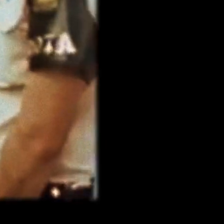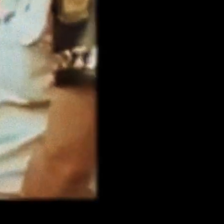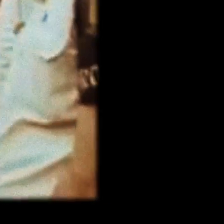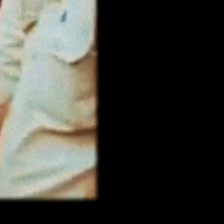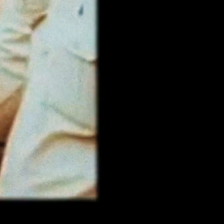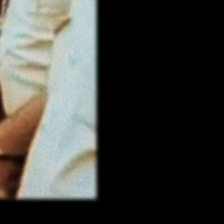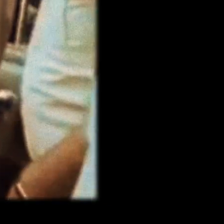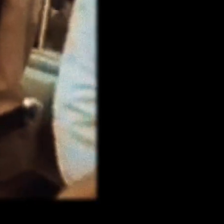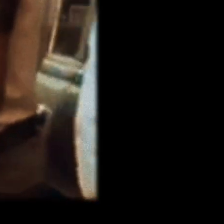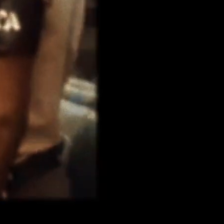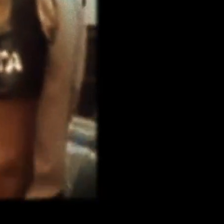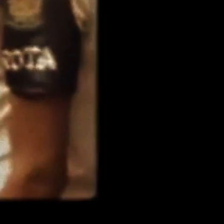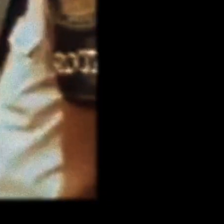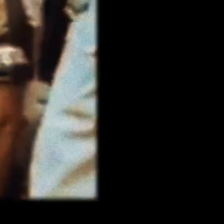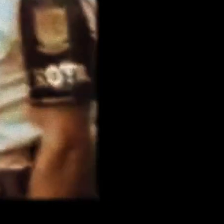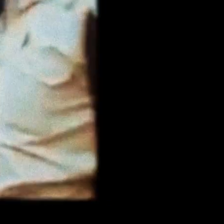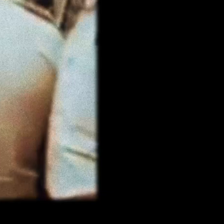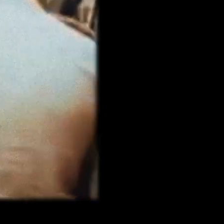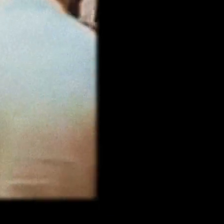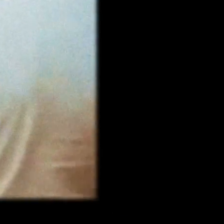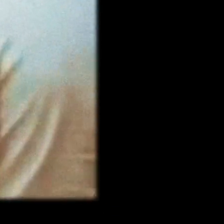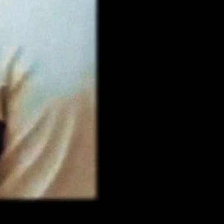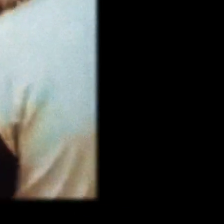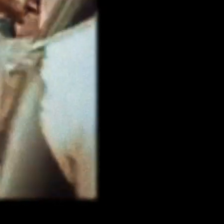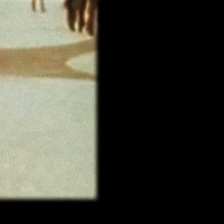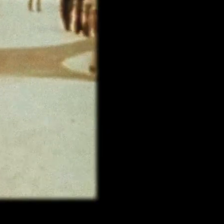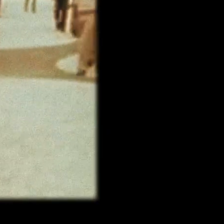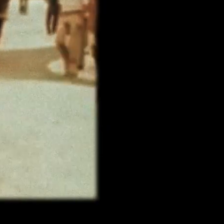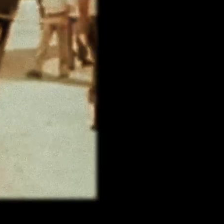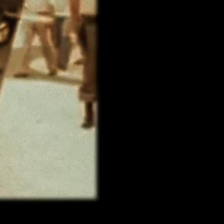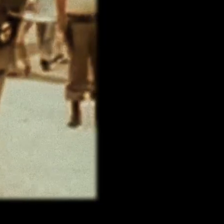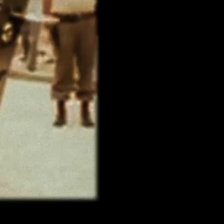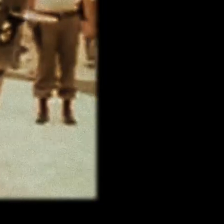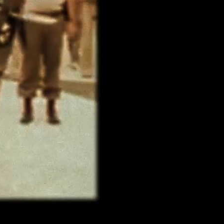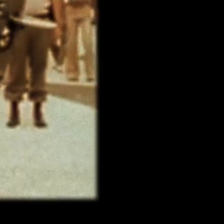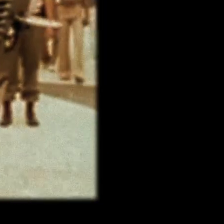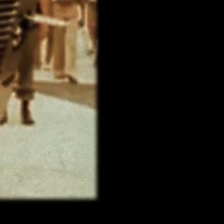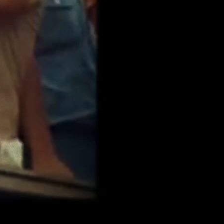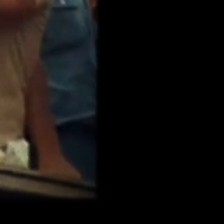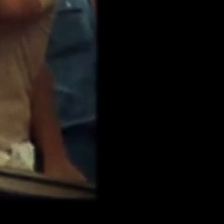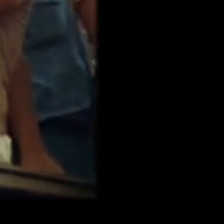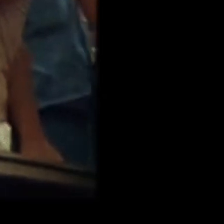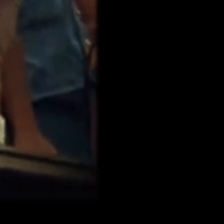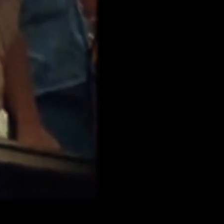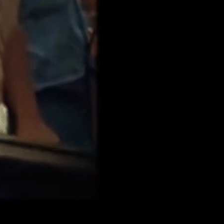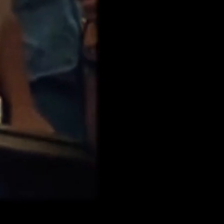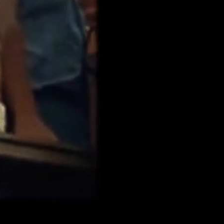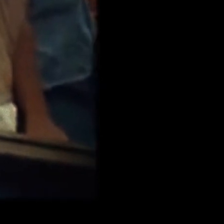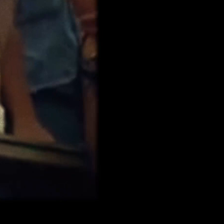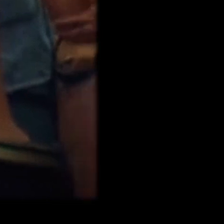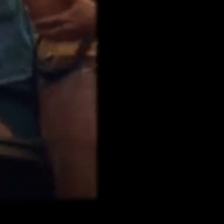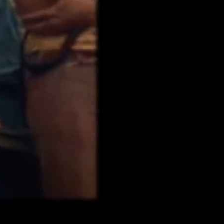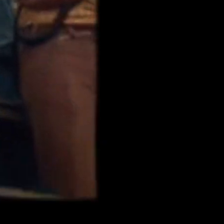pessoas. Ao fundo, uma ponte lotada, policiais entre as pessoas. Um tanque de guerra. Da ponte, um